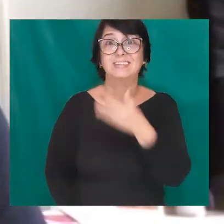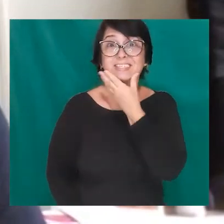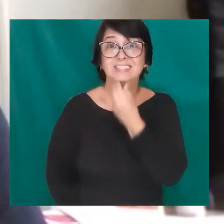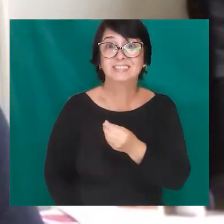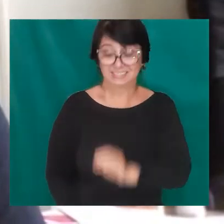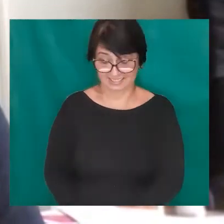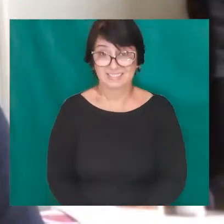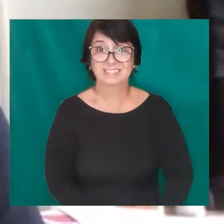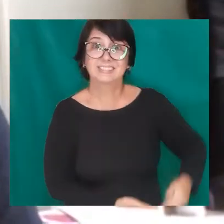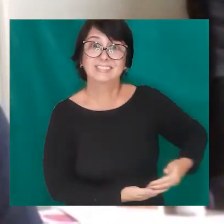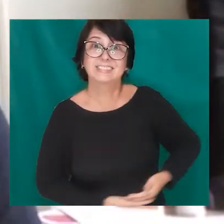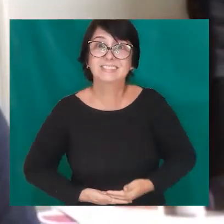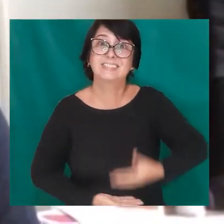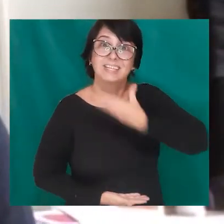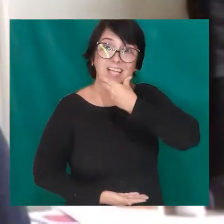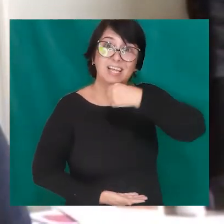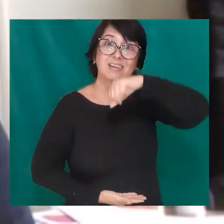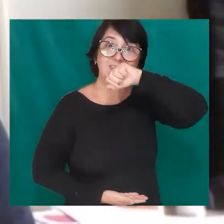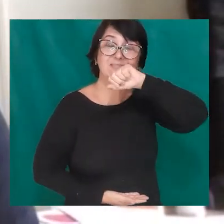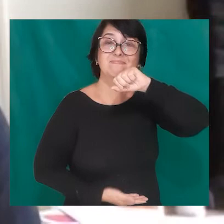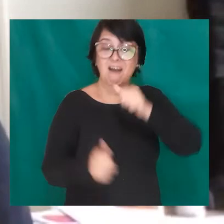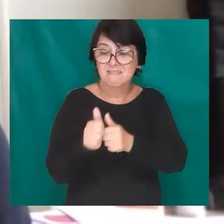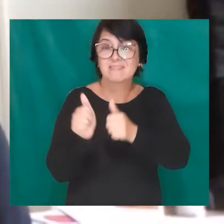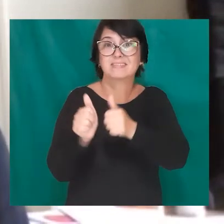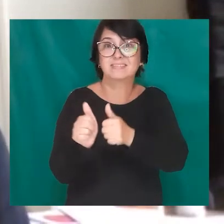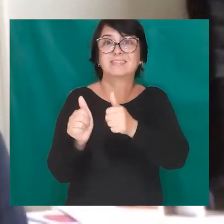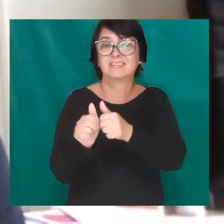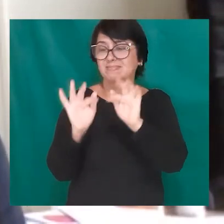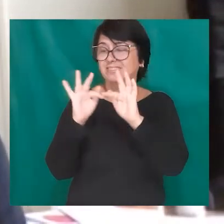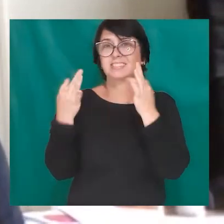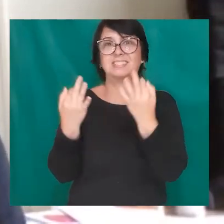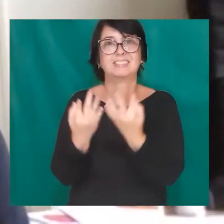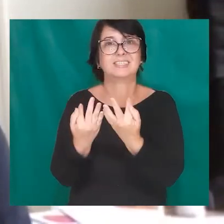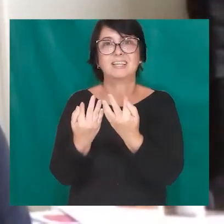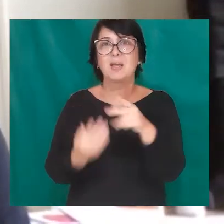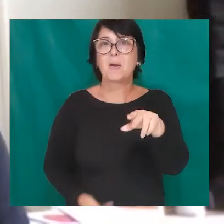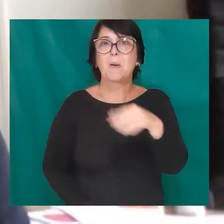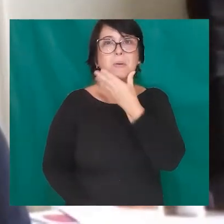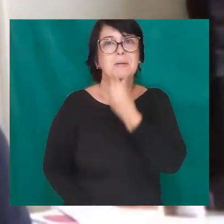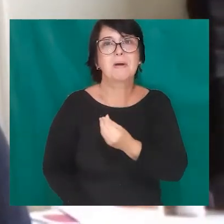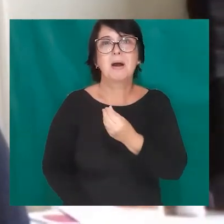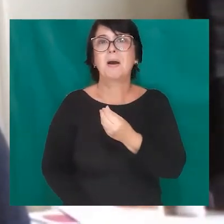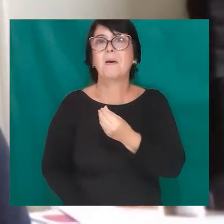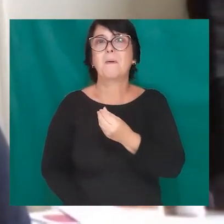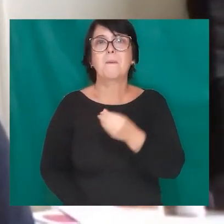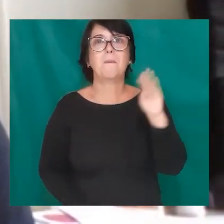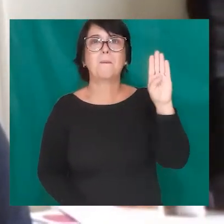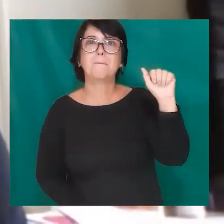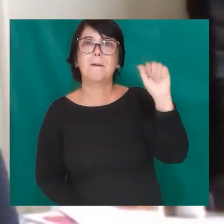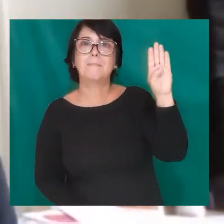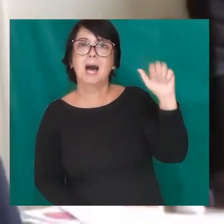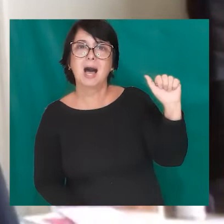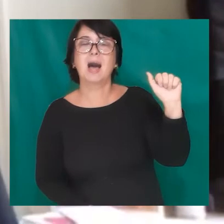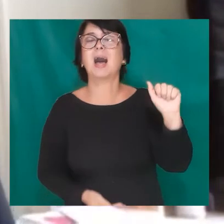as crianças que vão com seus pais, né, ou acompanhantes, na verdade, pode ser o irmão mais velho, pode ser babá, pode ser, e